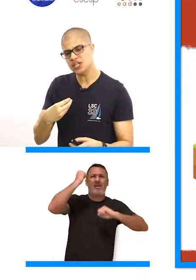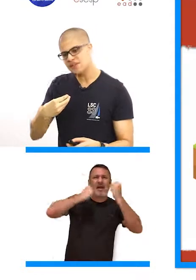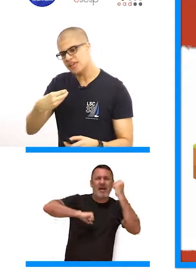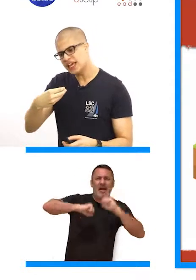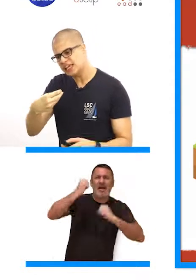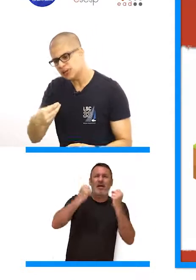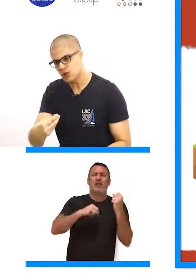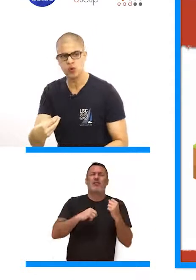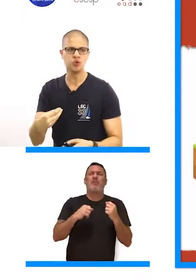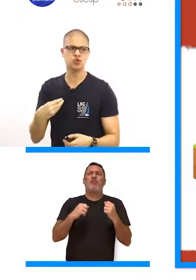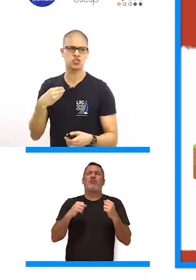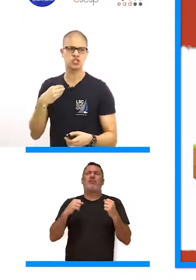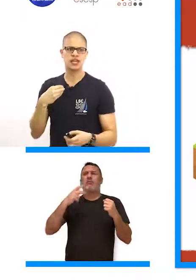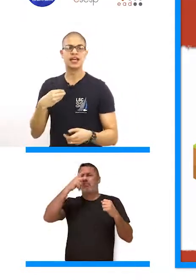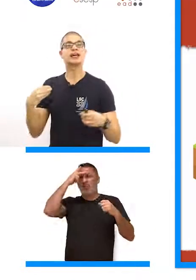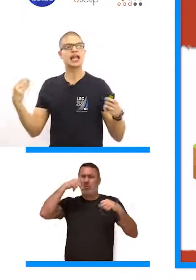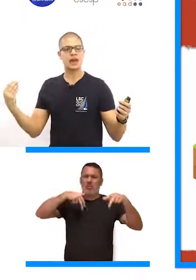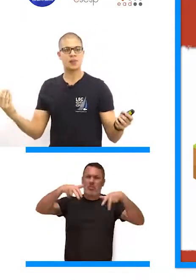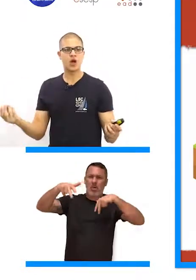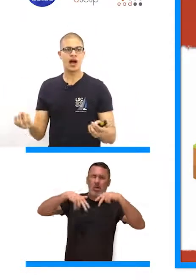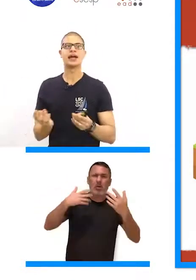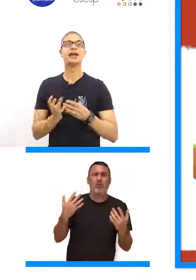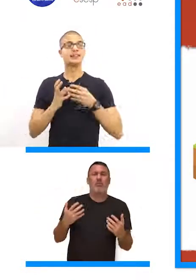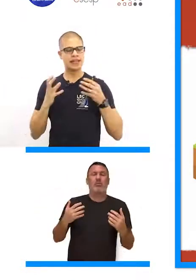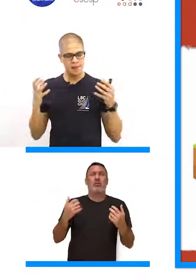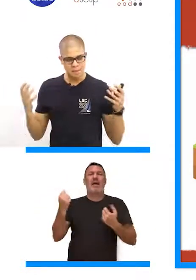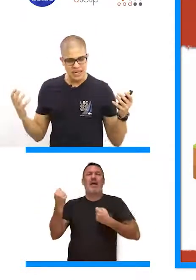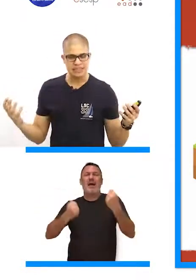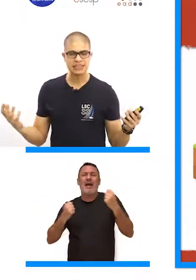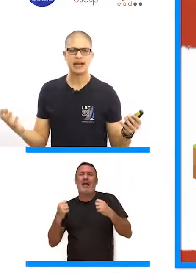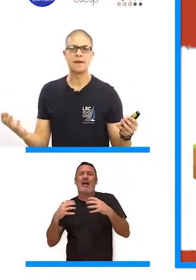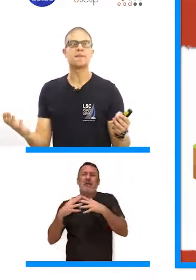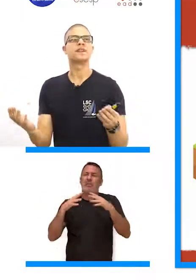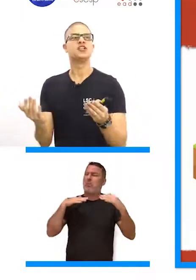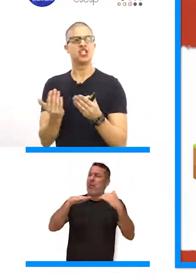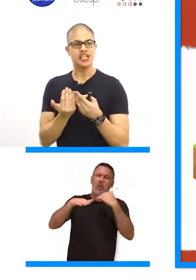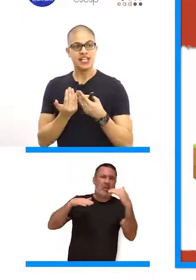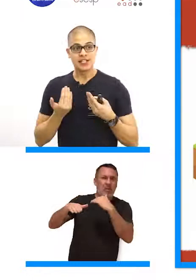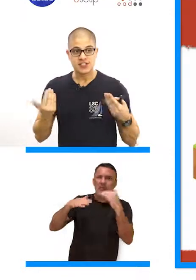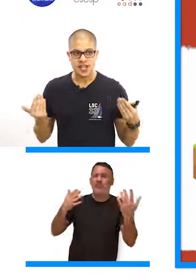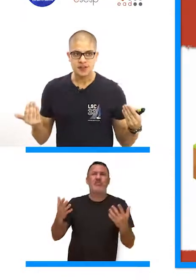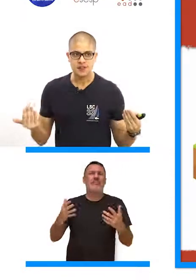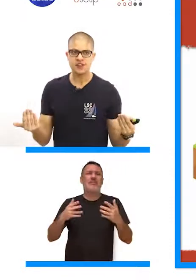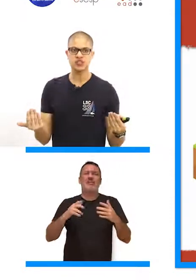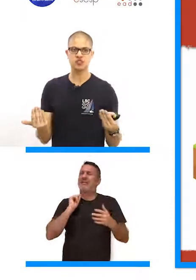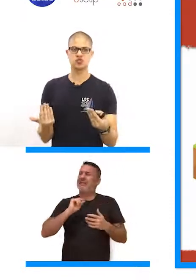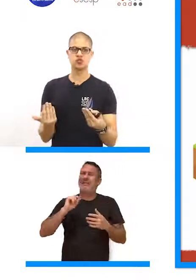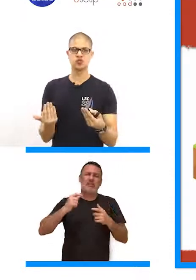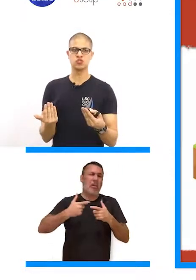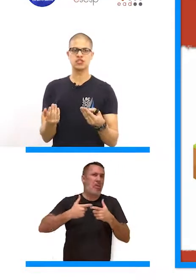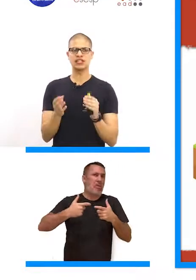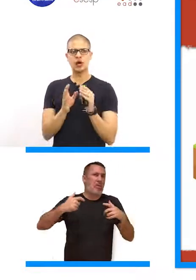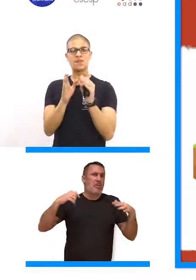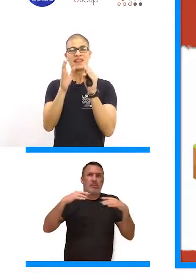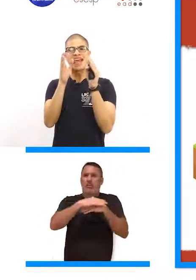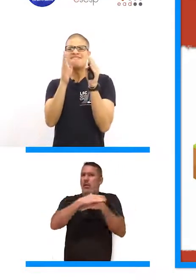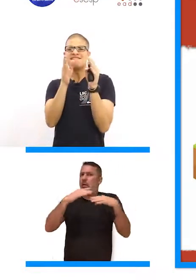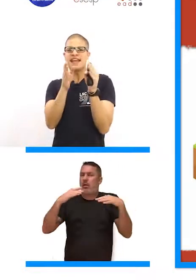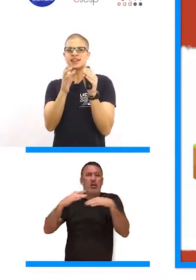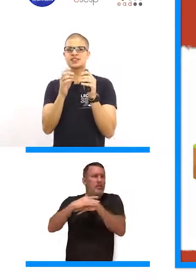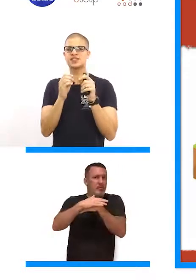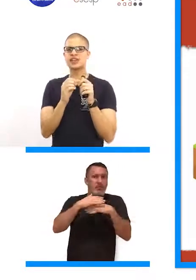circulação de veículos, claro, a maior demanda de serviços.